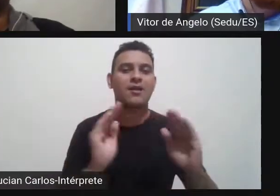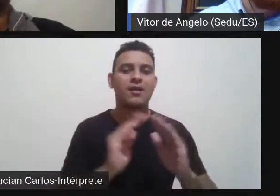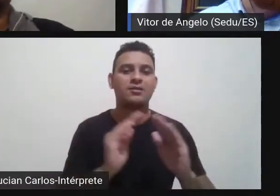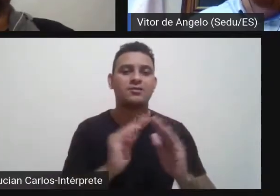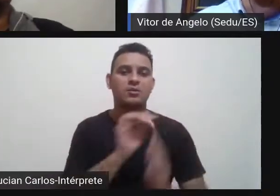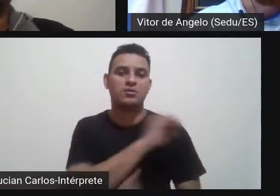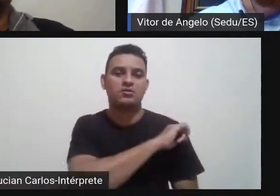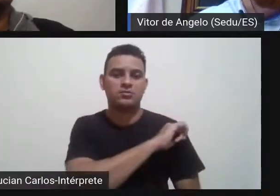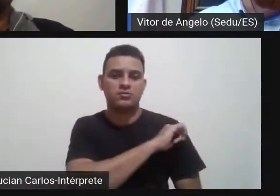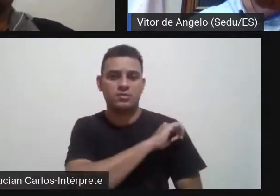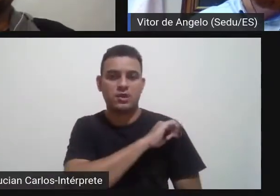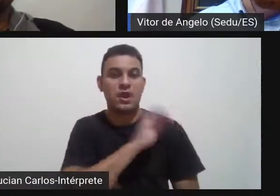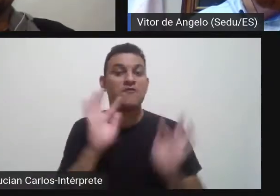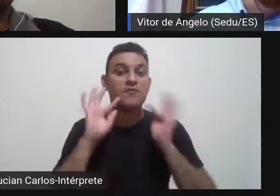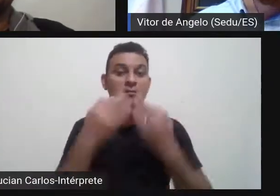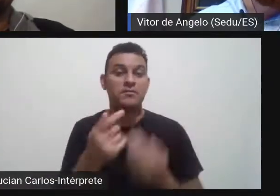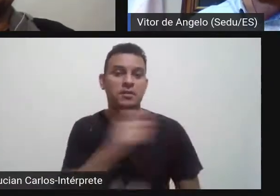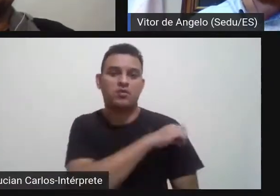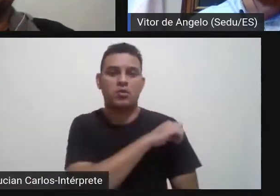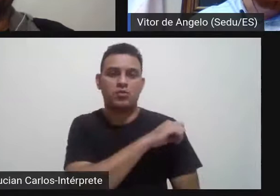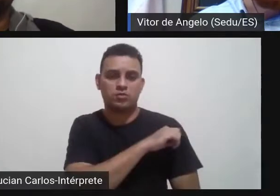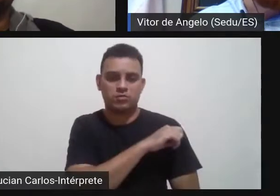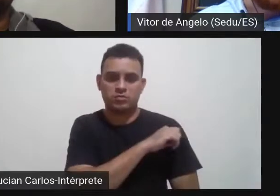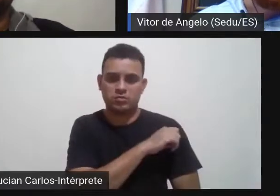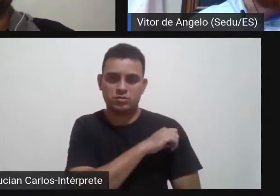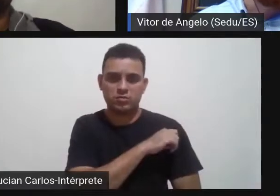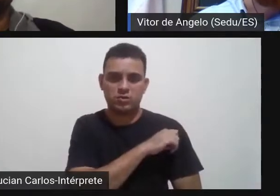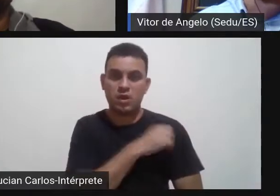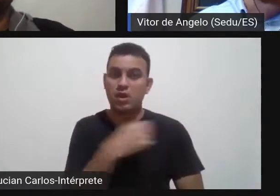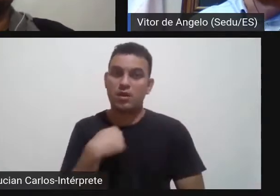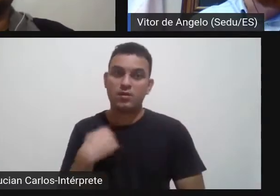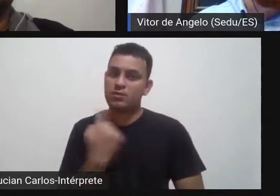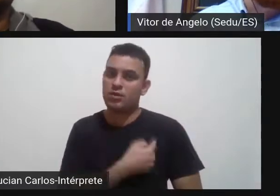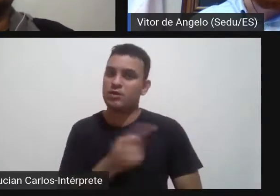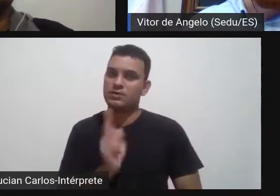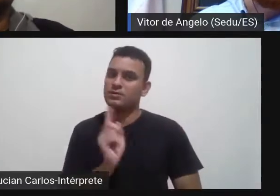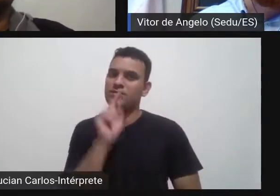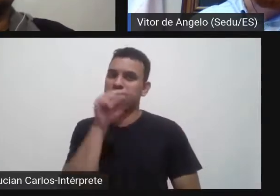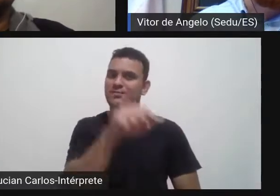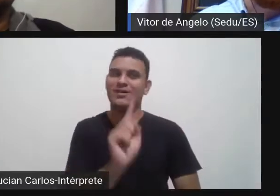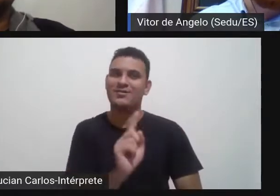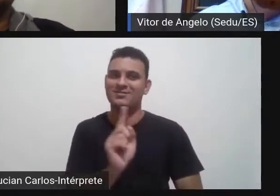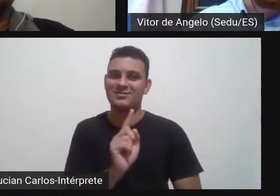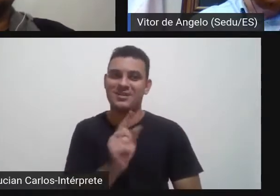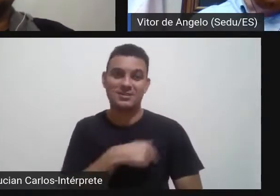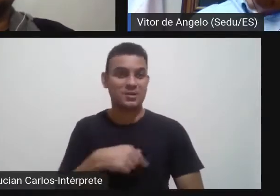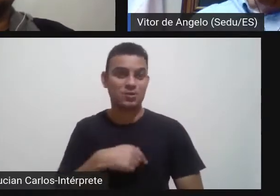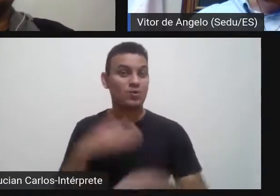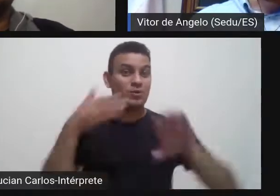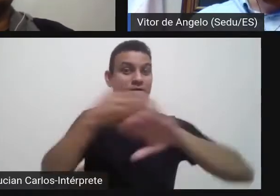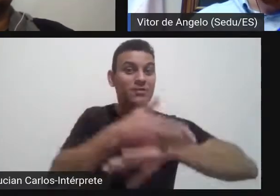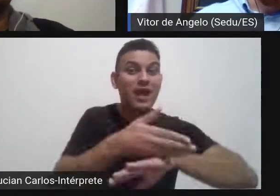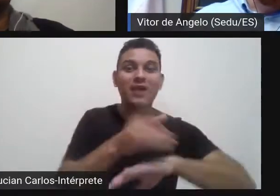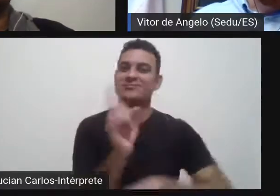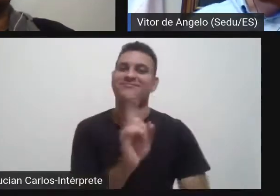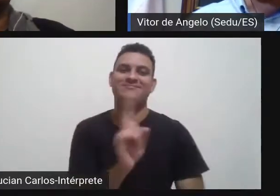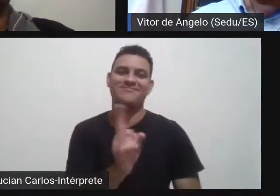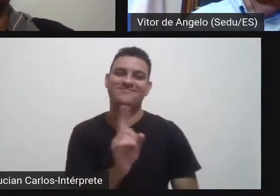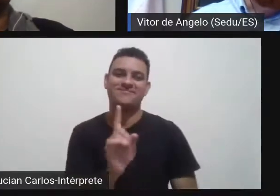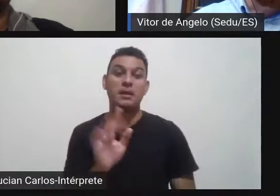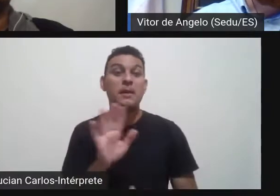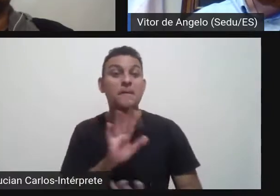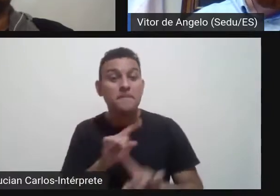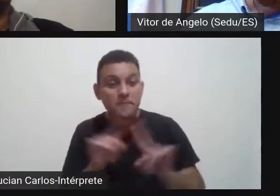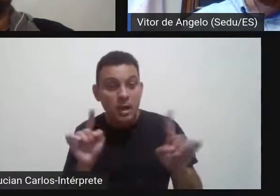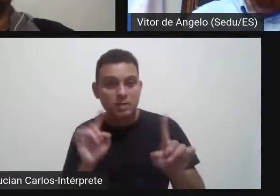aluno, é a família do aluno. E nós não estamos lá. Aquele não é um domínio da Secretaria de Educação. Mas nós nos